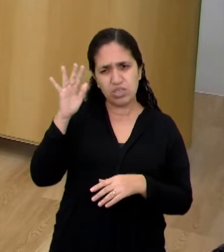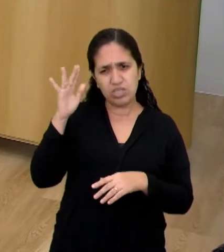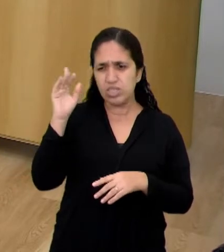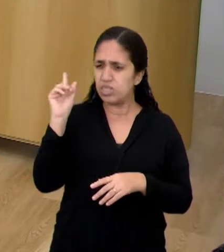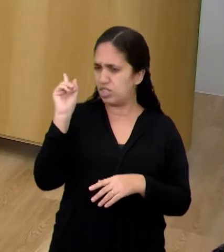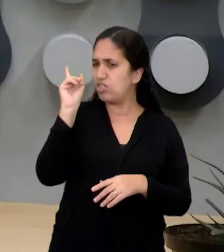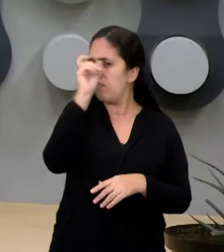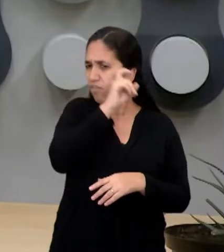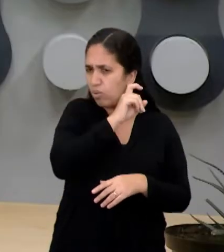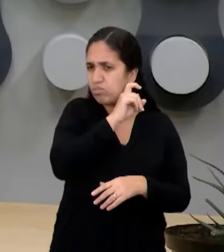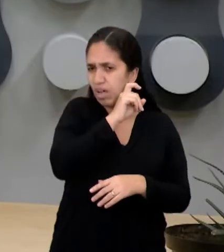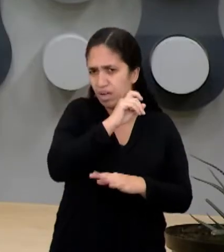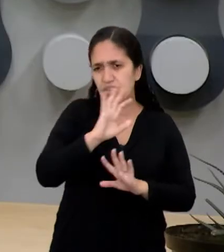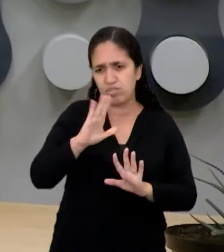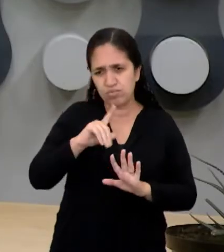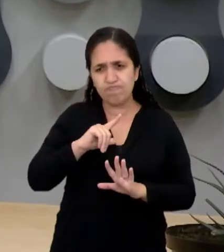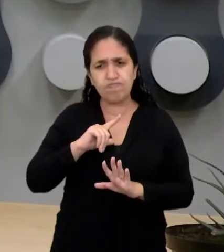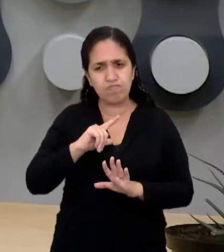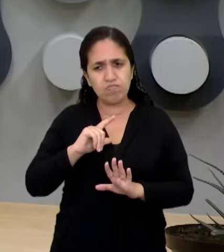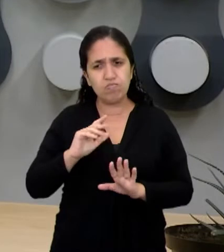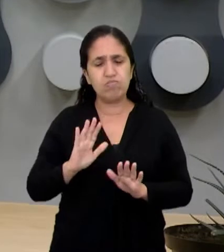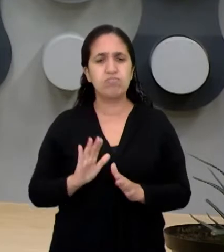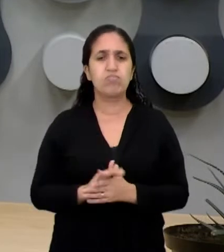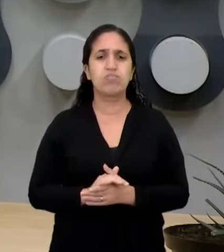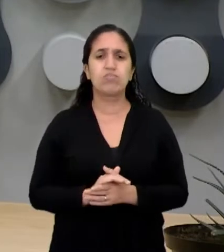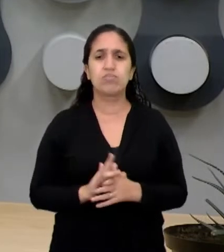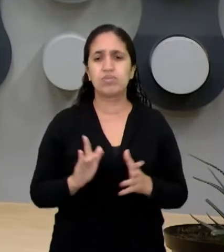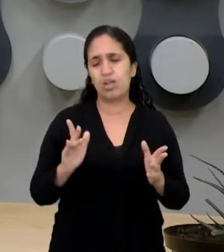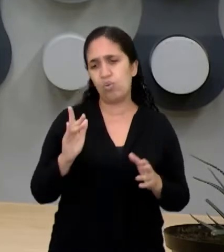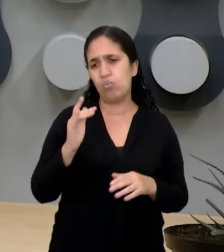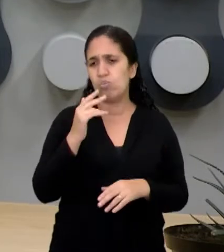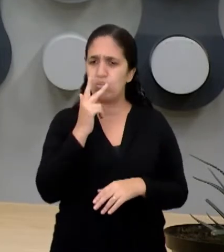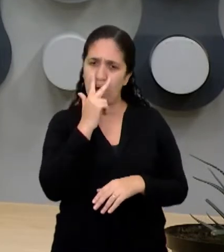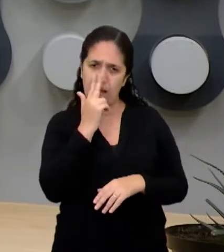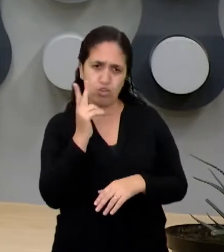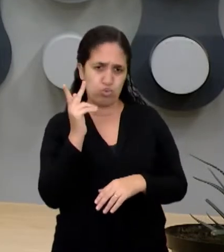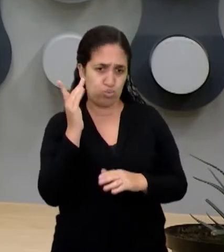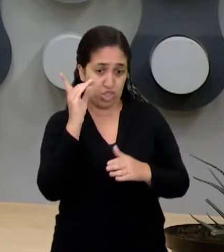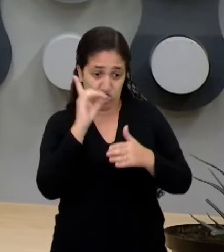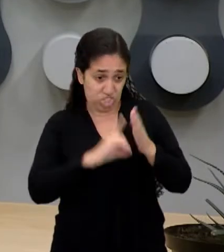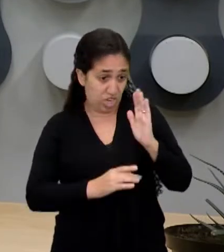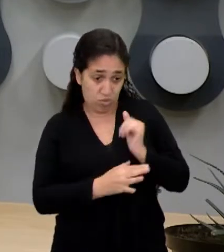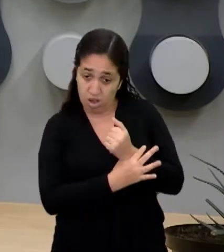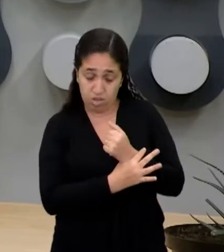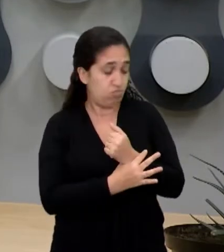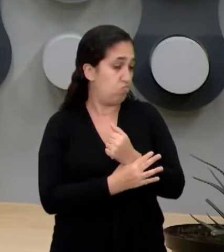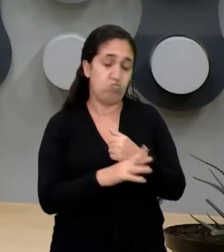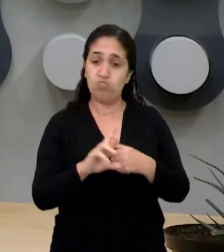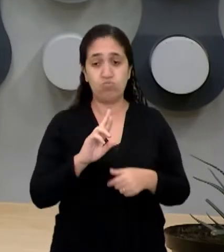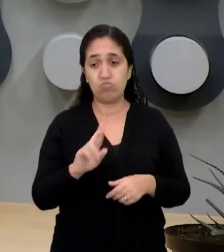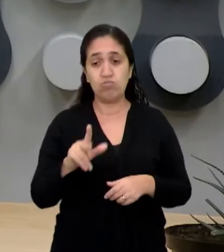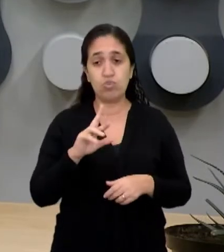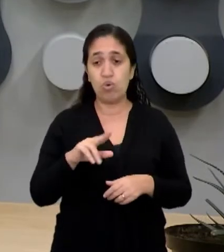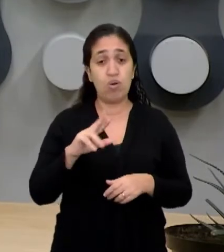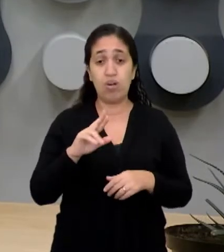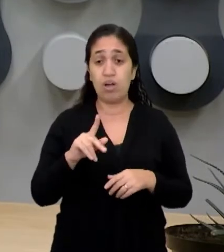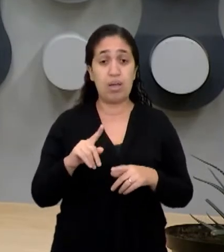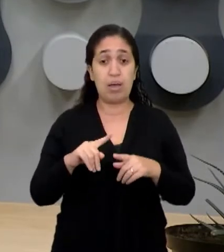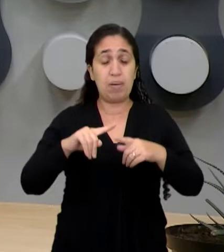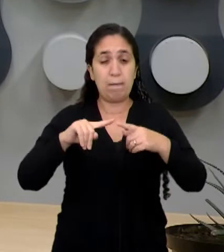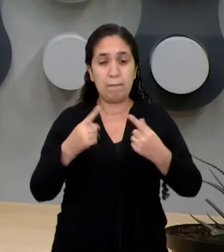ser muito nada. prolixa. Ah, tá. Mas eu acho que não garante direitos, mas ela pelo menos provoca